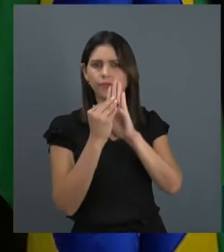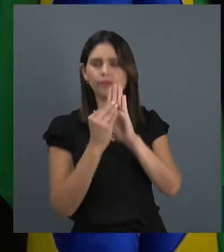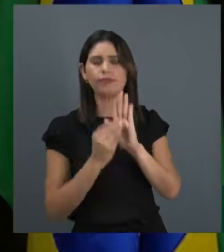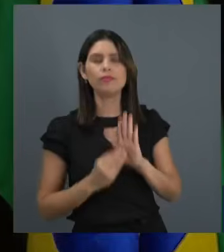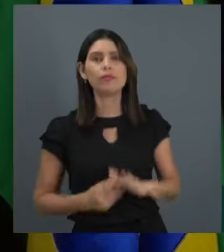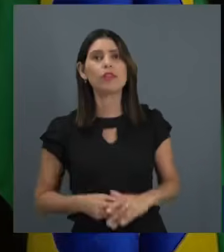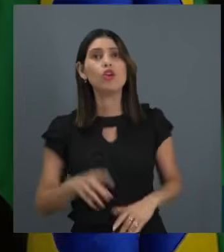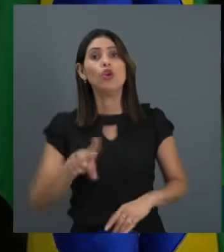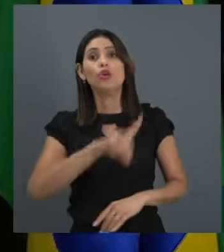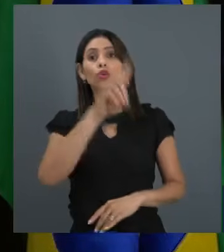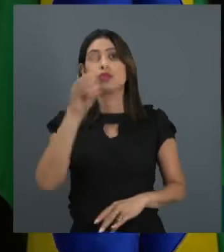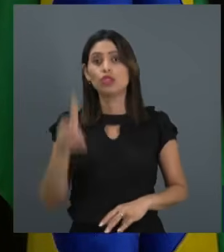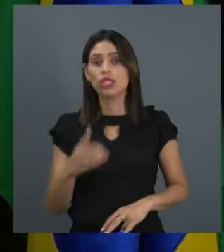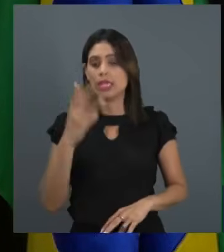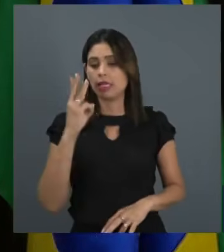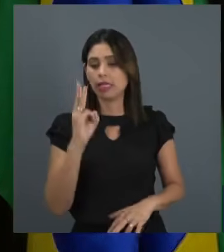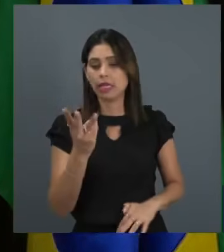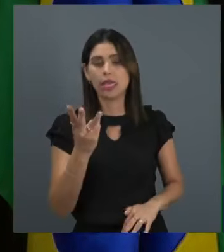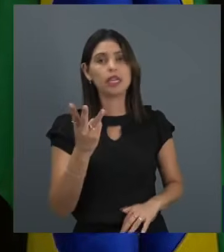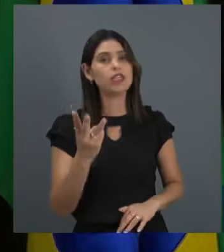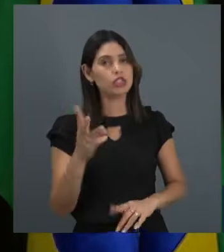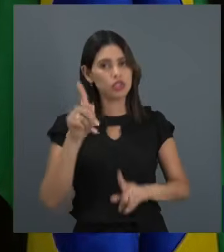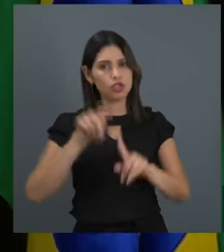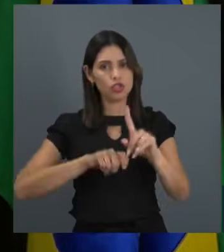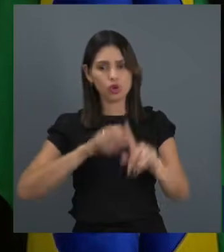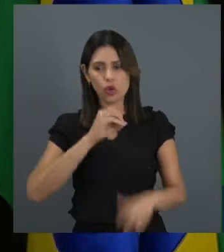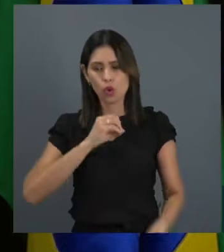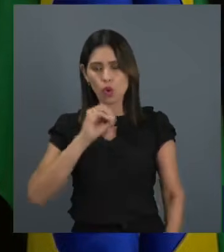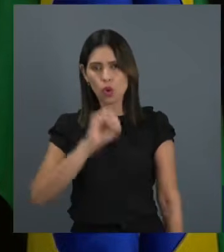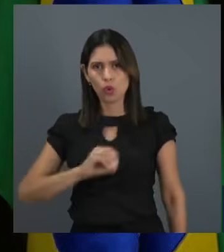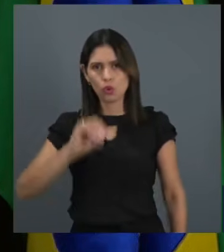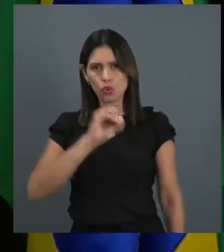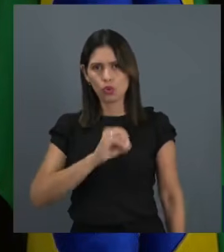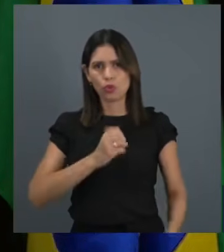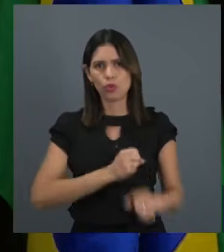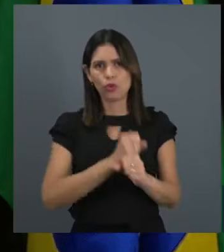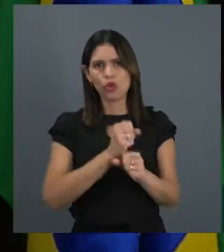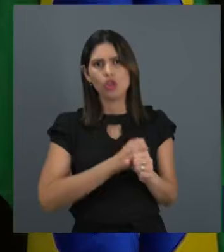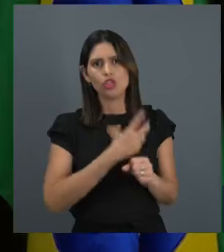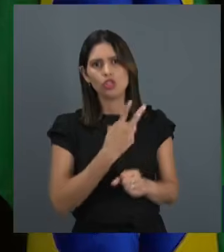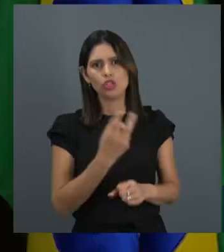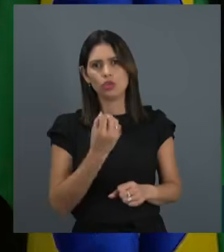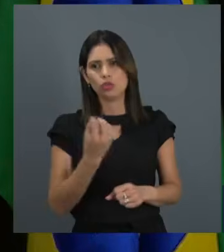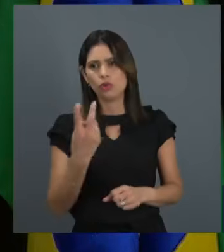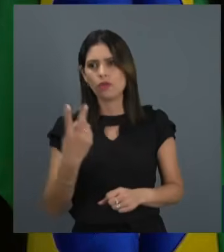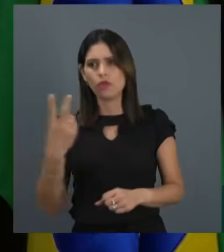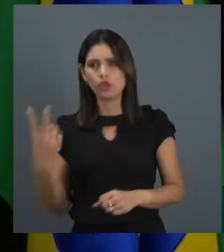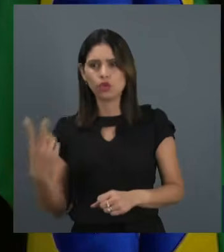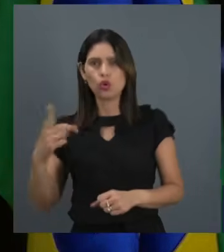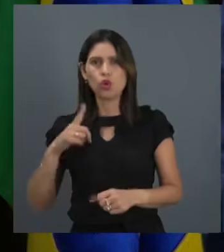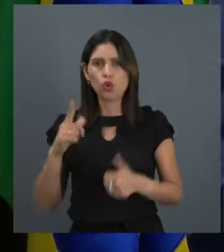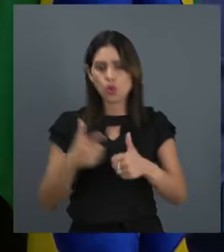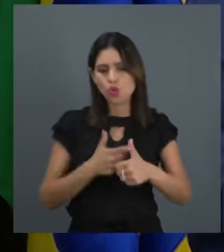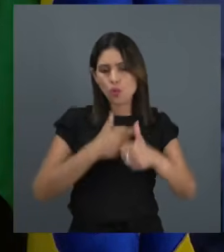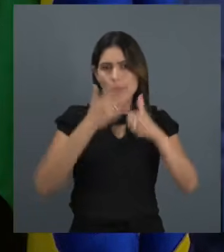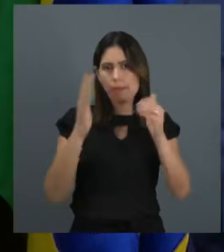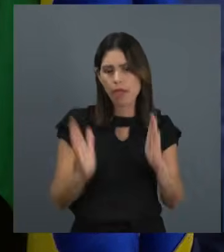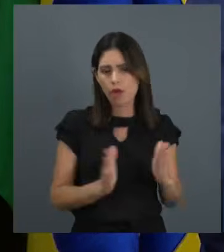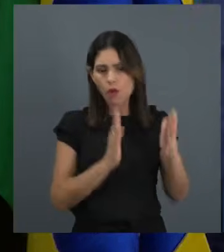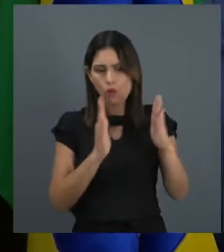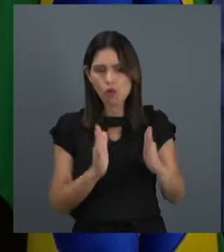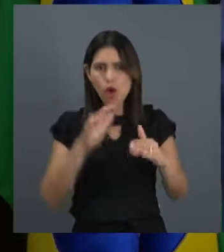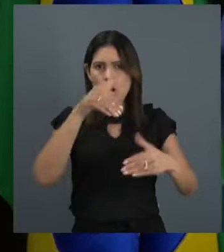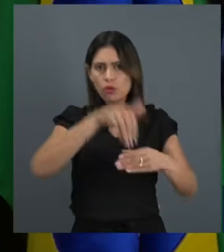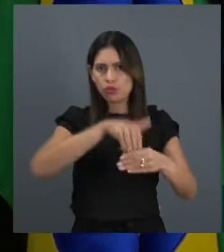No dia 3 de outubro de 2022, 2 dias depois do primeiro turno das eleições presidenciais,